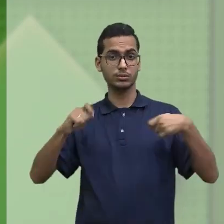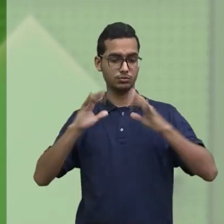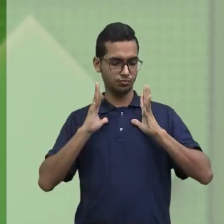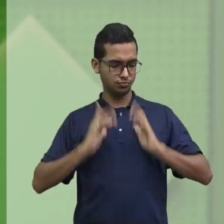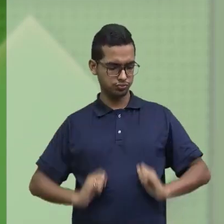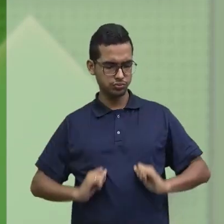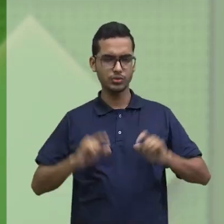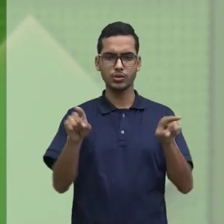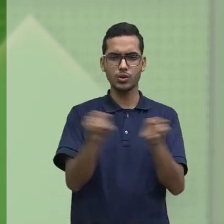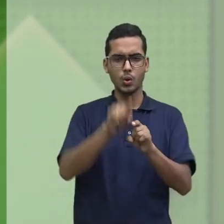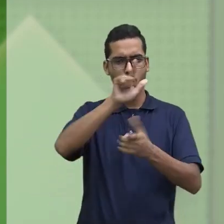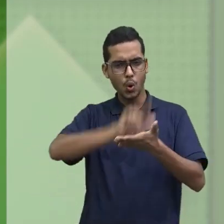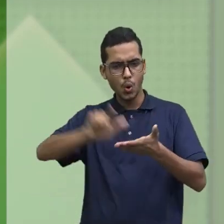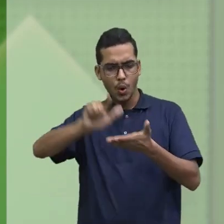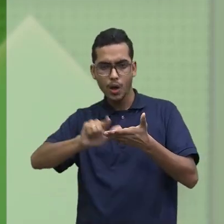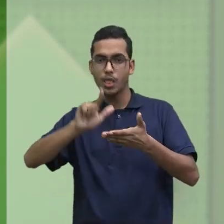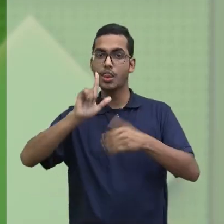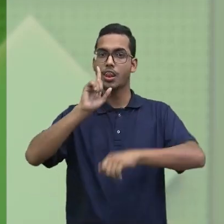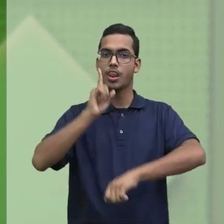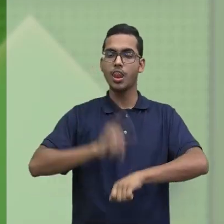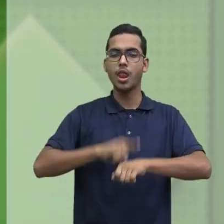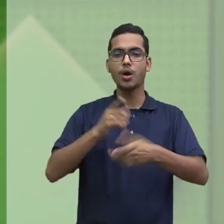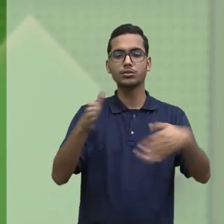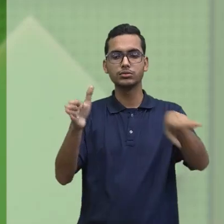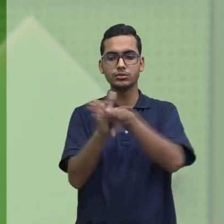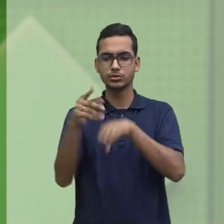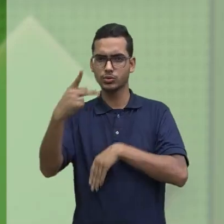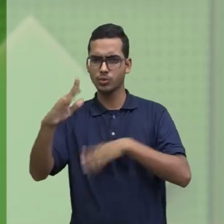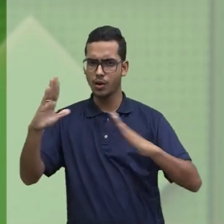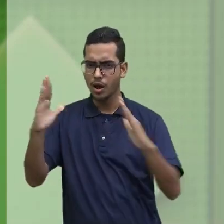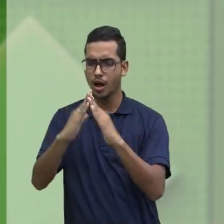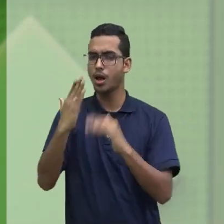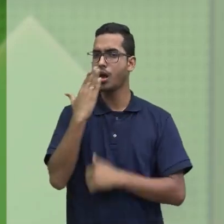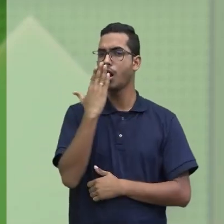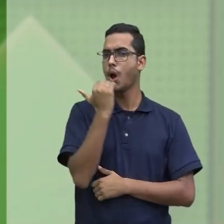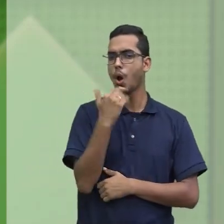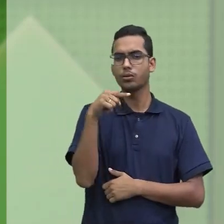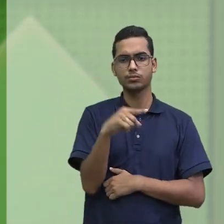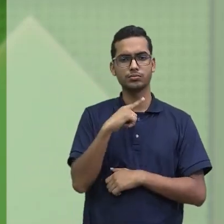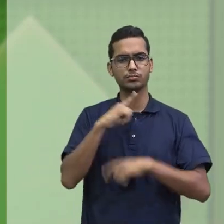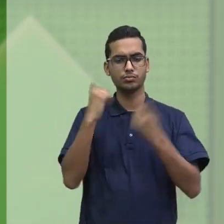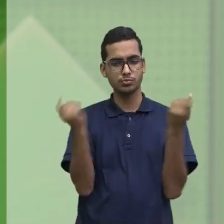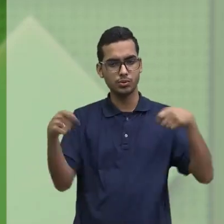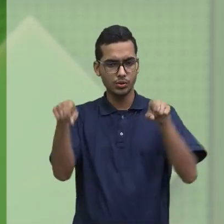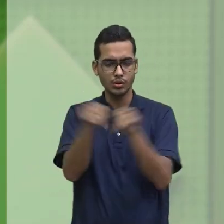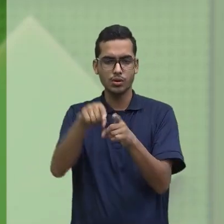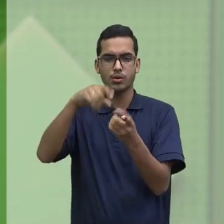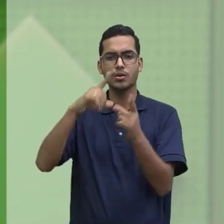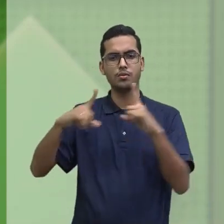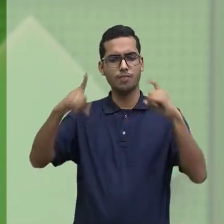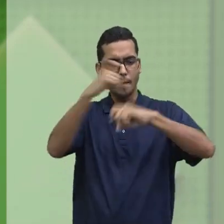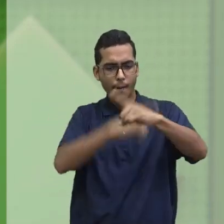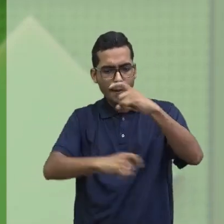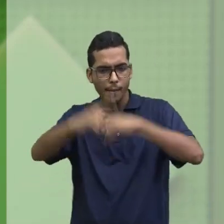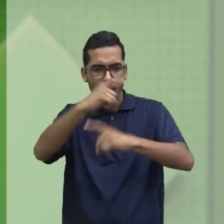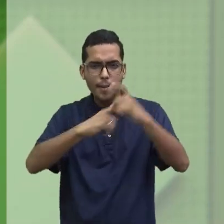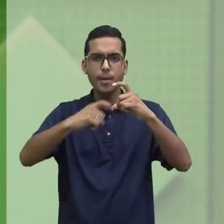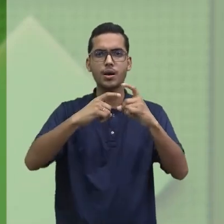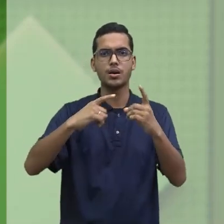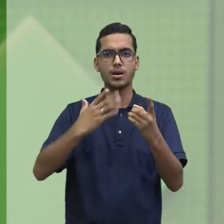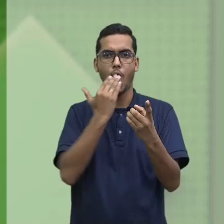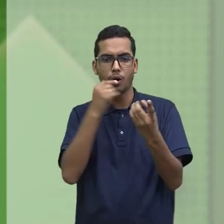higienização, quando chega na sua casa, esse alimento ele já pode estar totalmente tomado por esses micro-organismos, né? E aí,